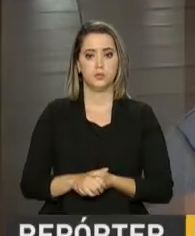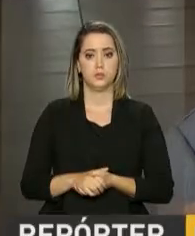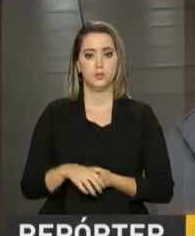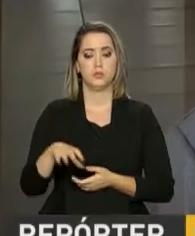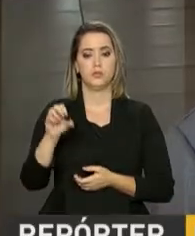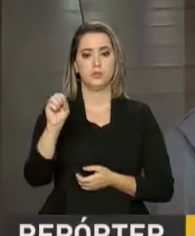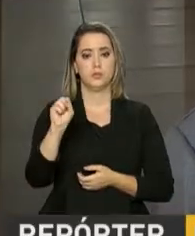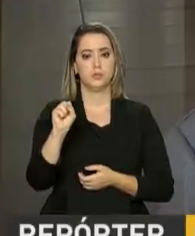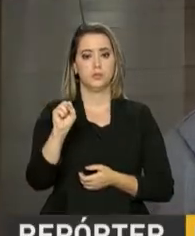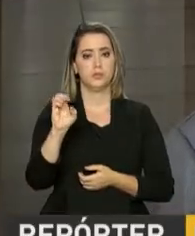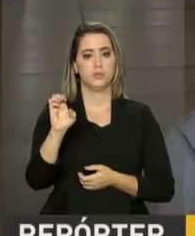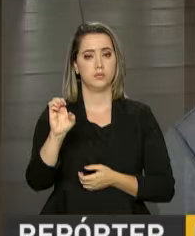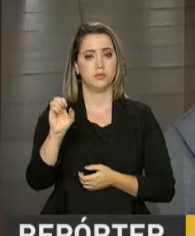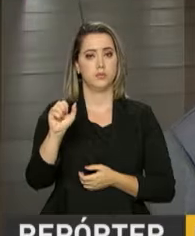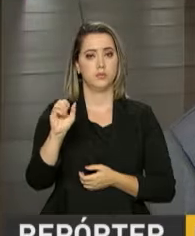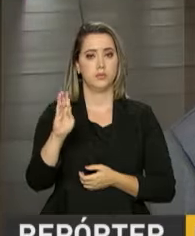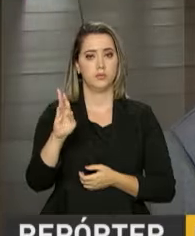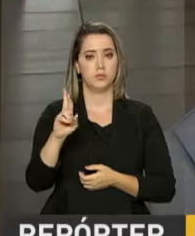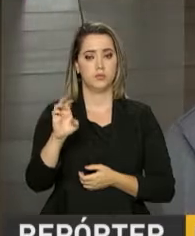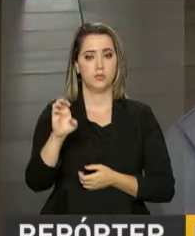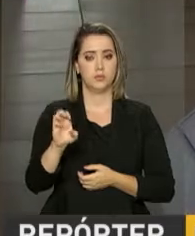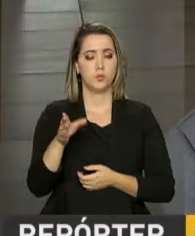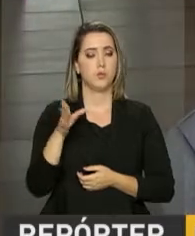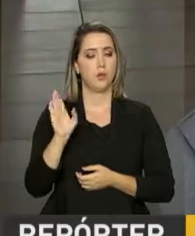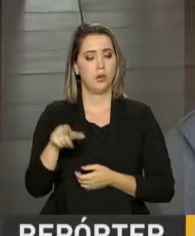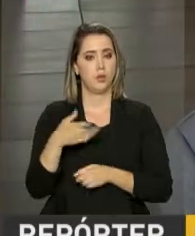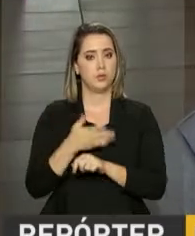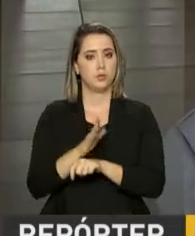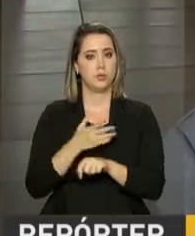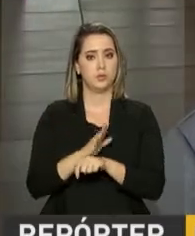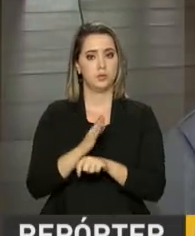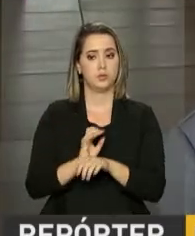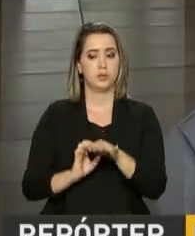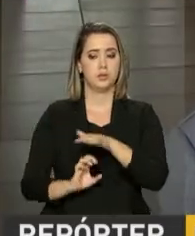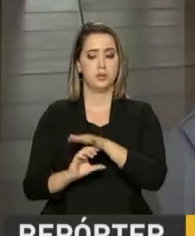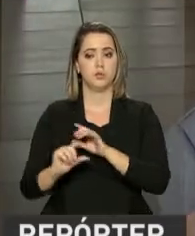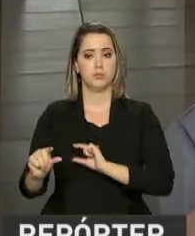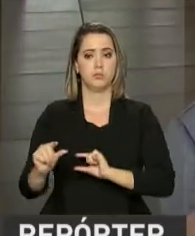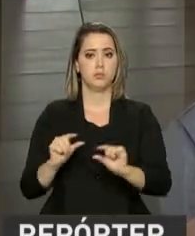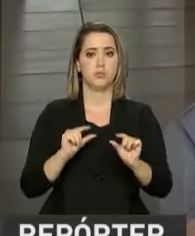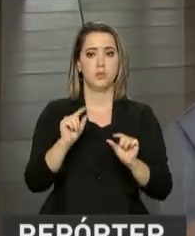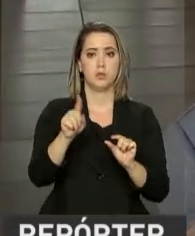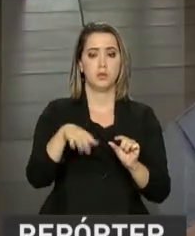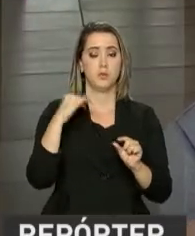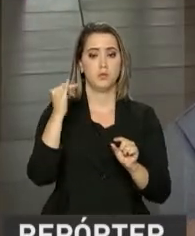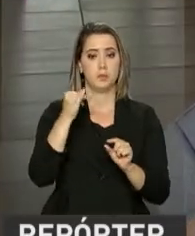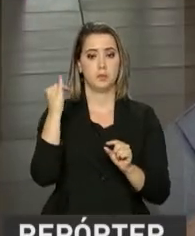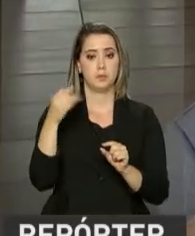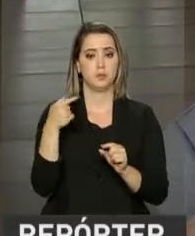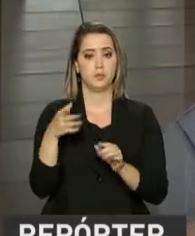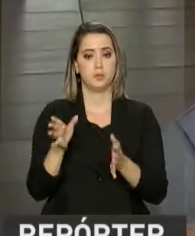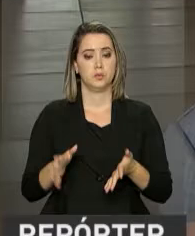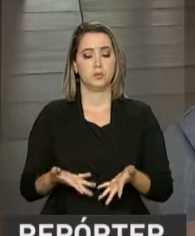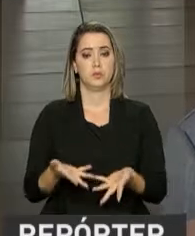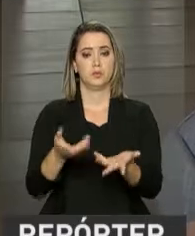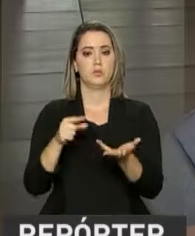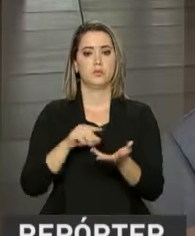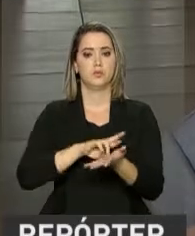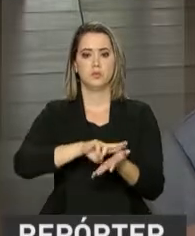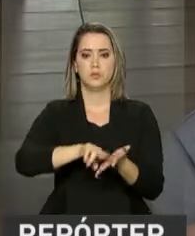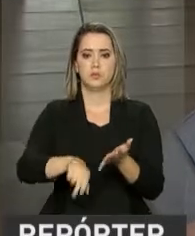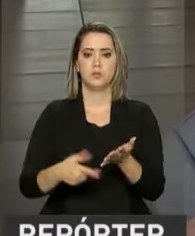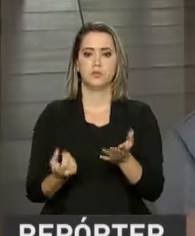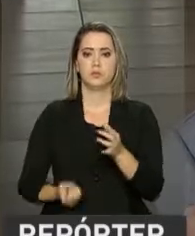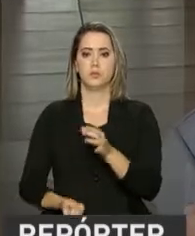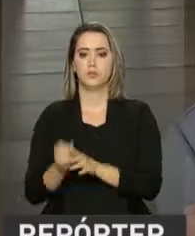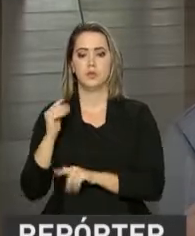grande instrumentador das micro e pequenas empresas que são essenciais para uma multiplicidade de elementos desde